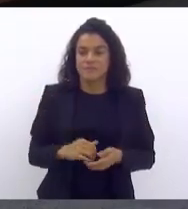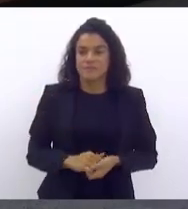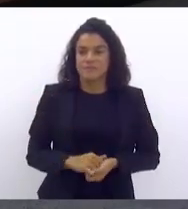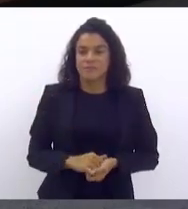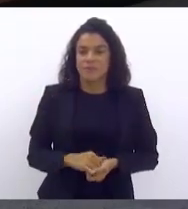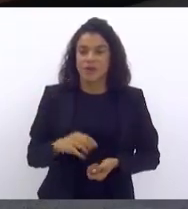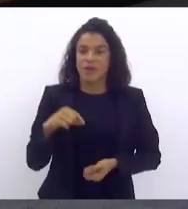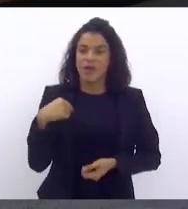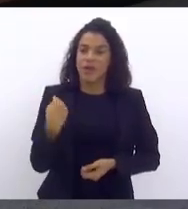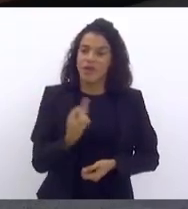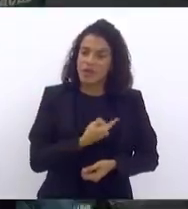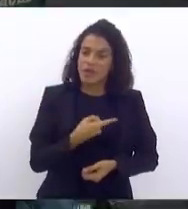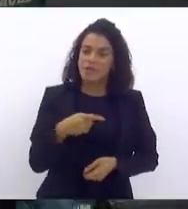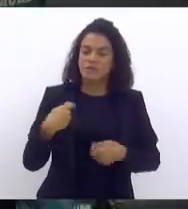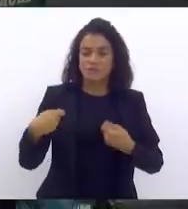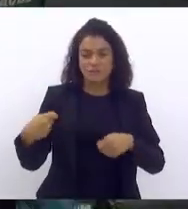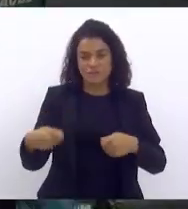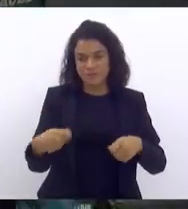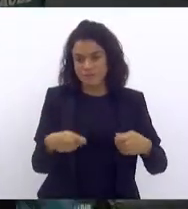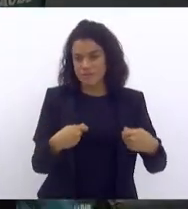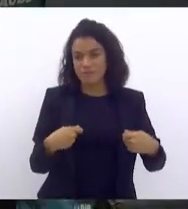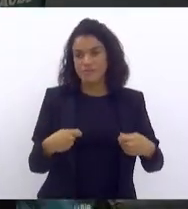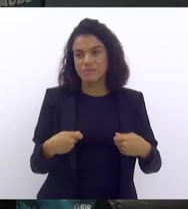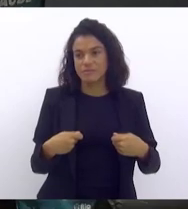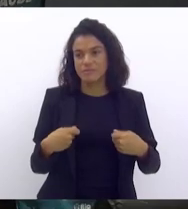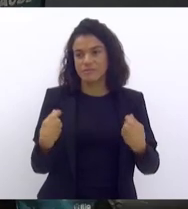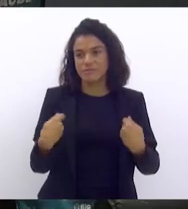Nós precisamos também